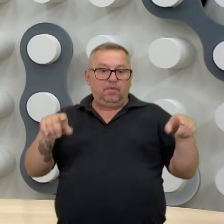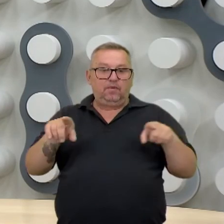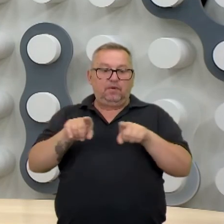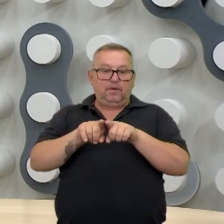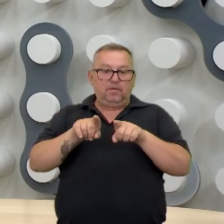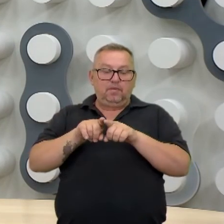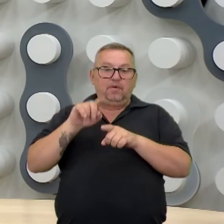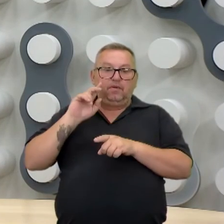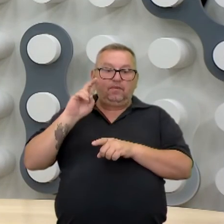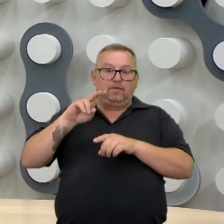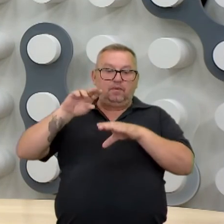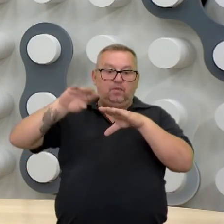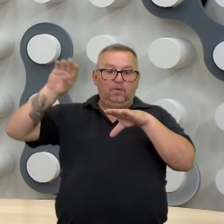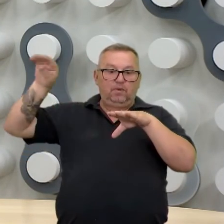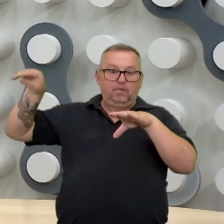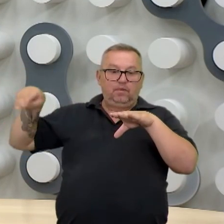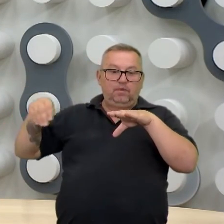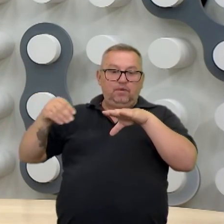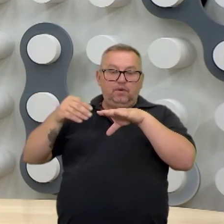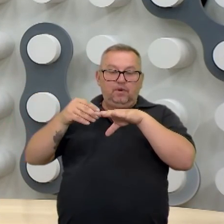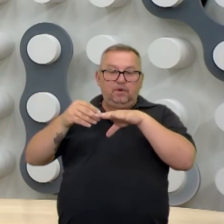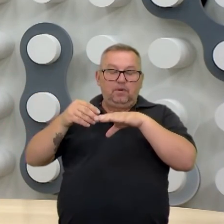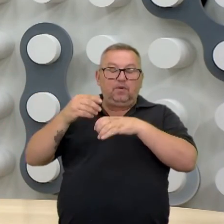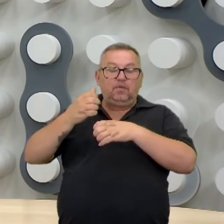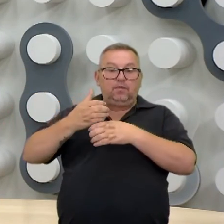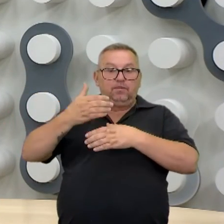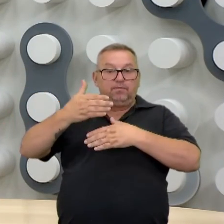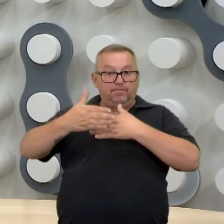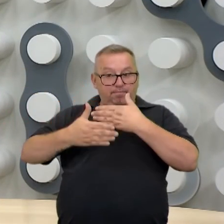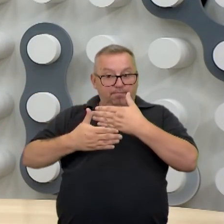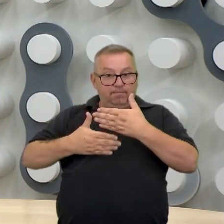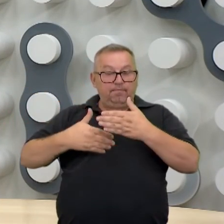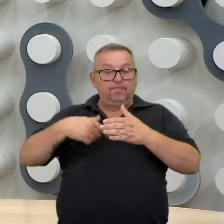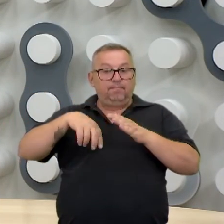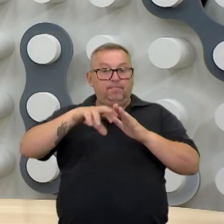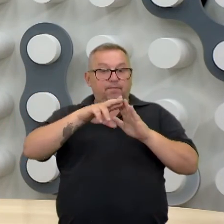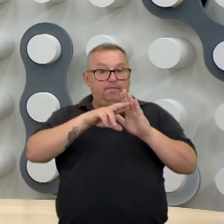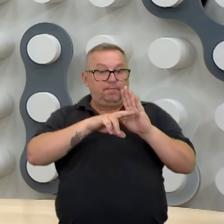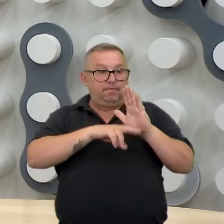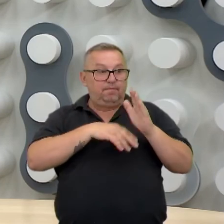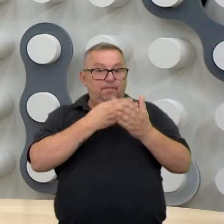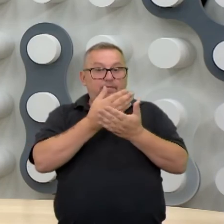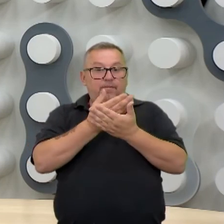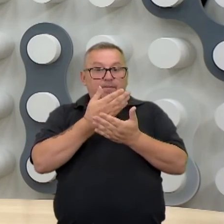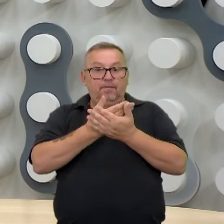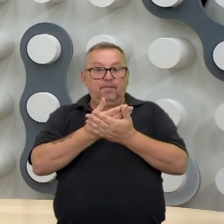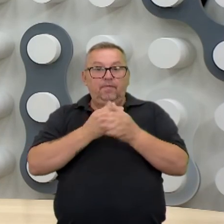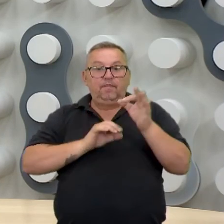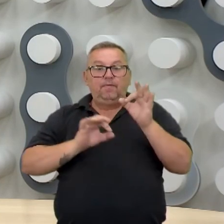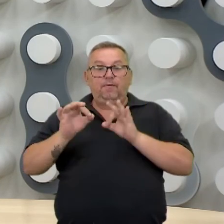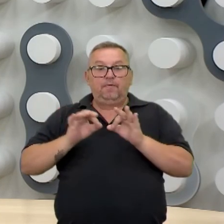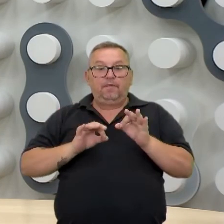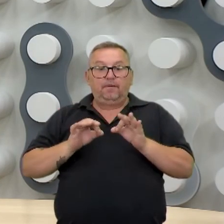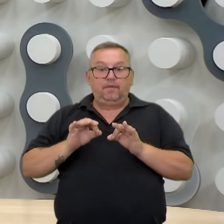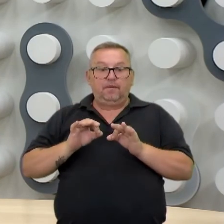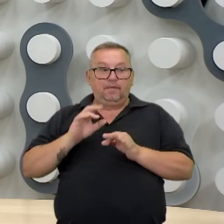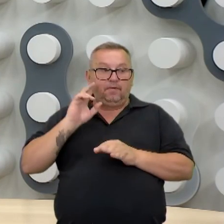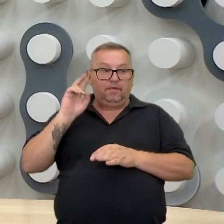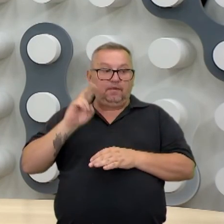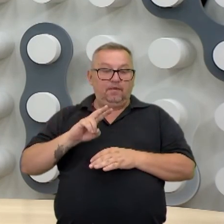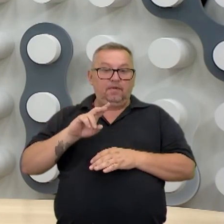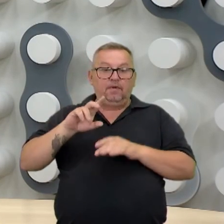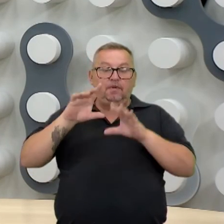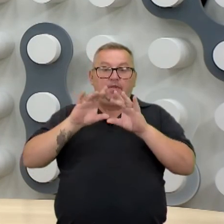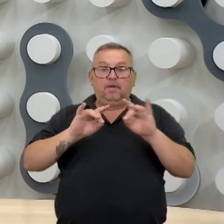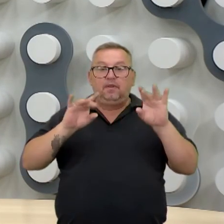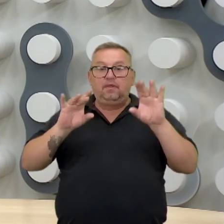no repositório o PPT e o roteiro de estudos que a gente montou, né, nessa aula. Pega lá os links,